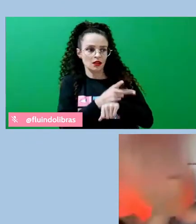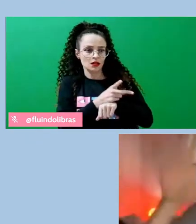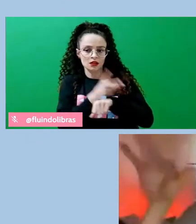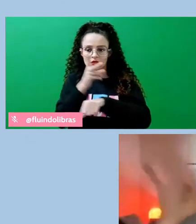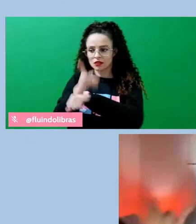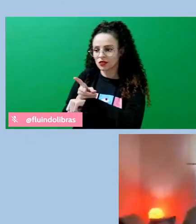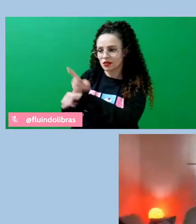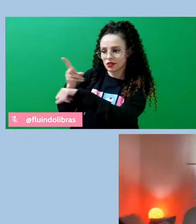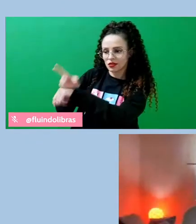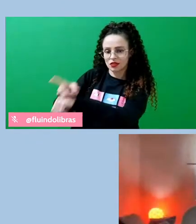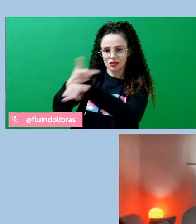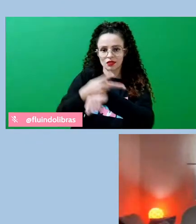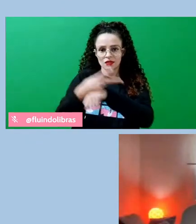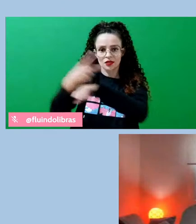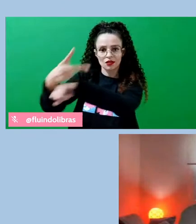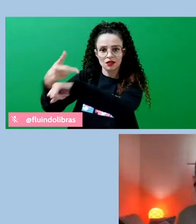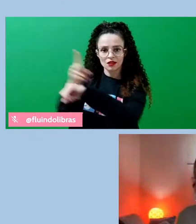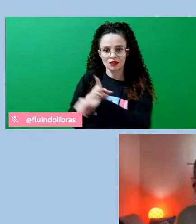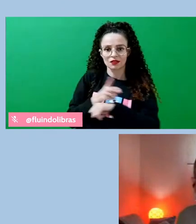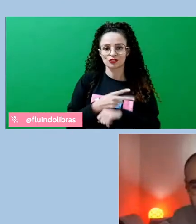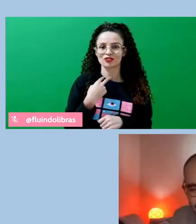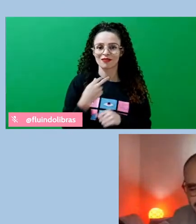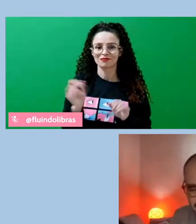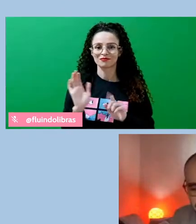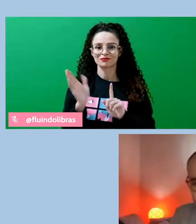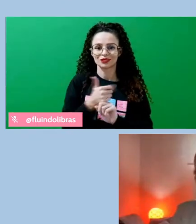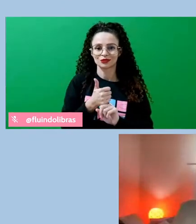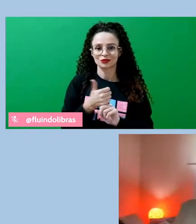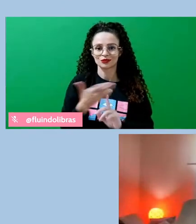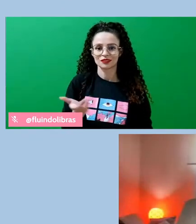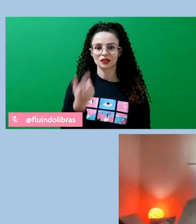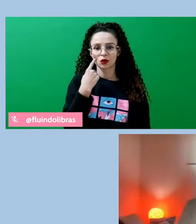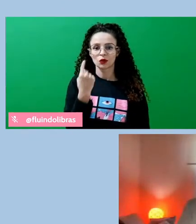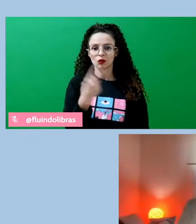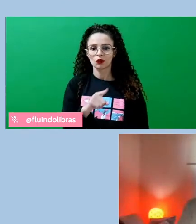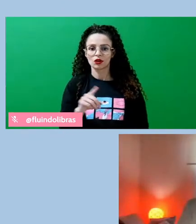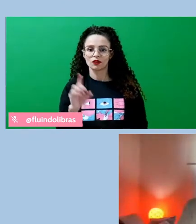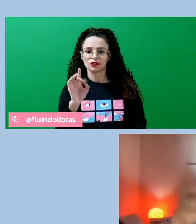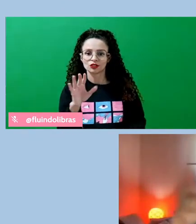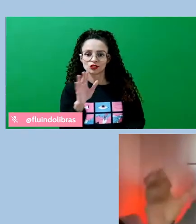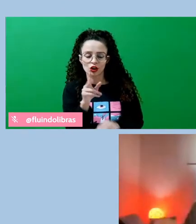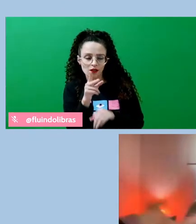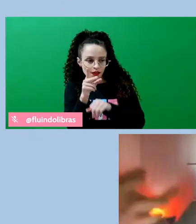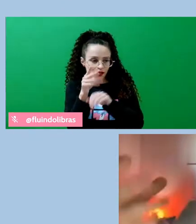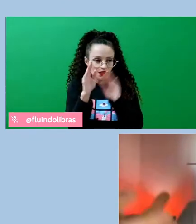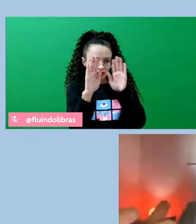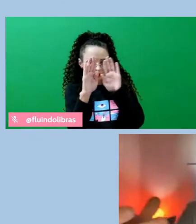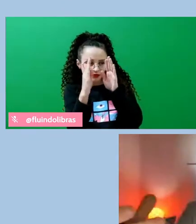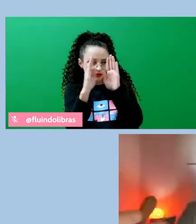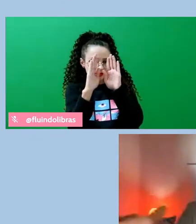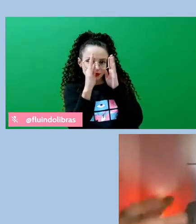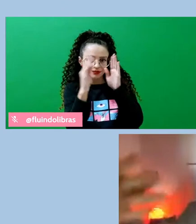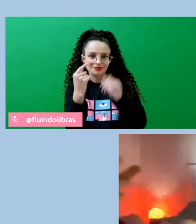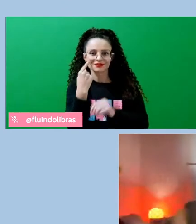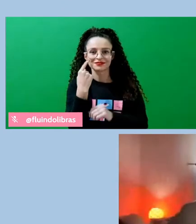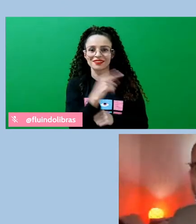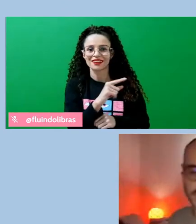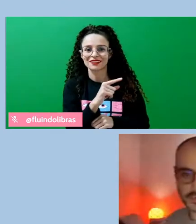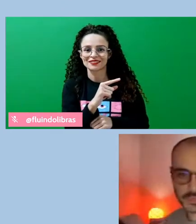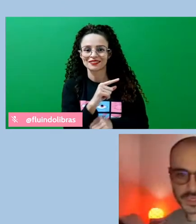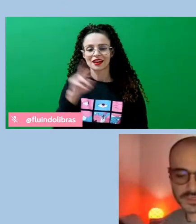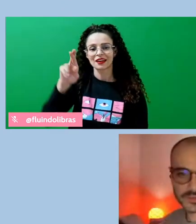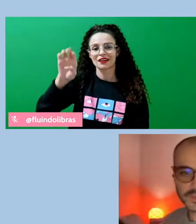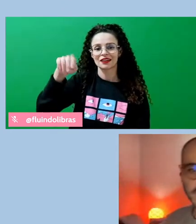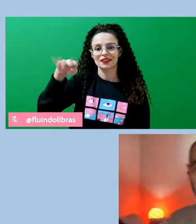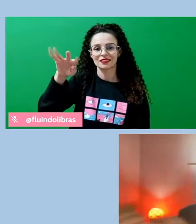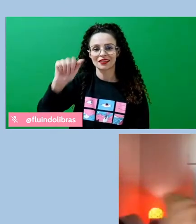Então não tinha muito onde se esconder ali no palco. A gente ficava vendo só da fresta assim, da cortina, a Renata, a Claudinha, a